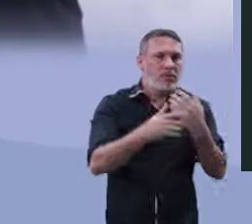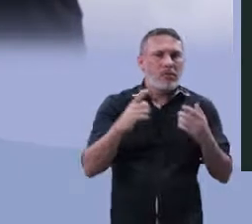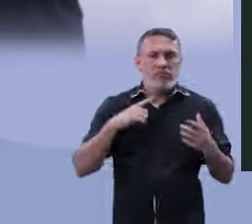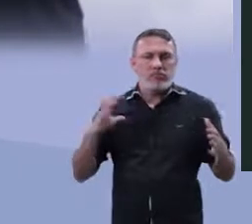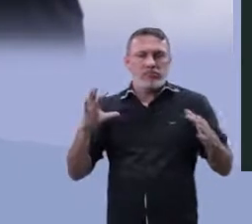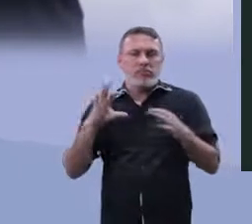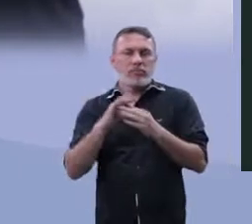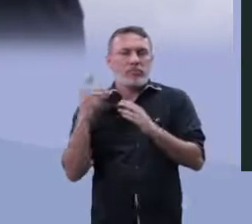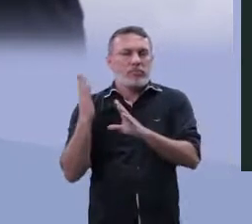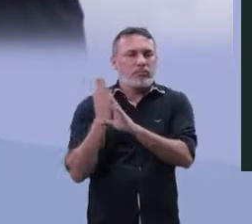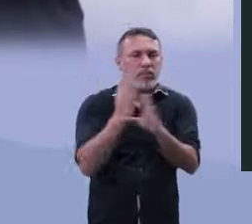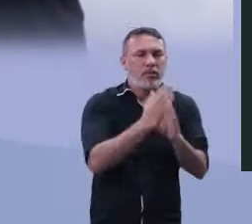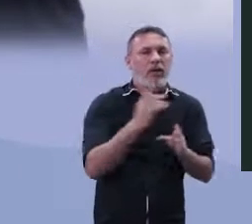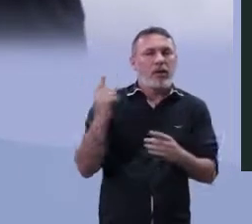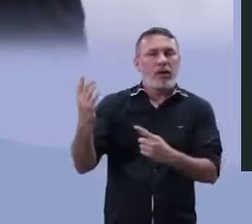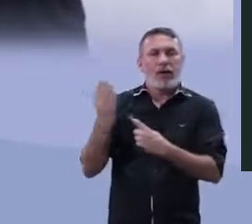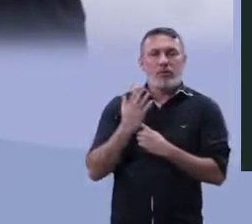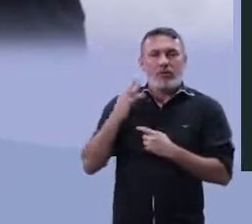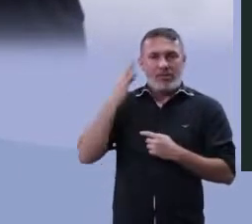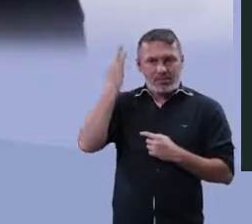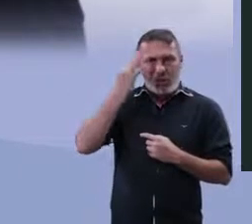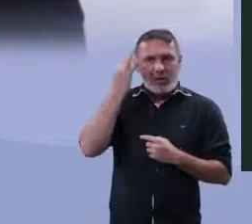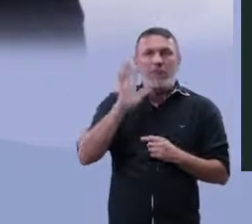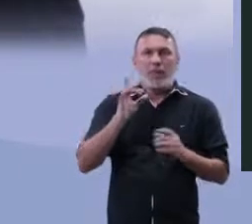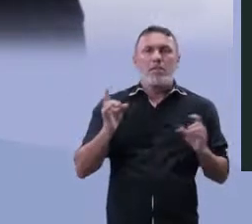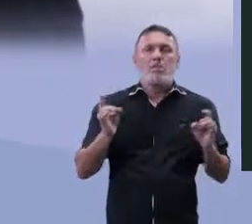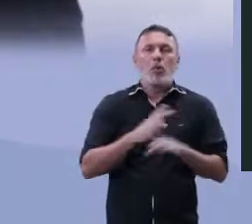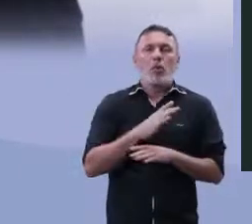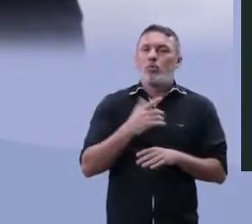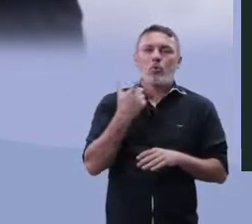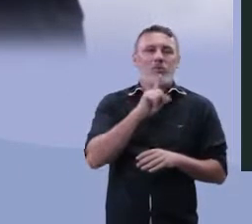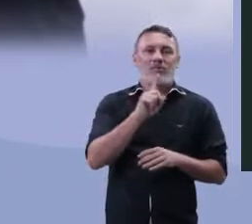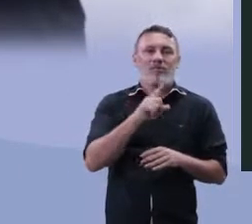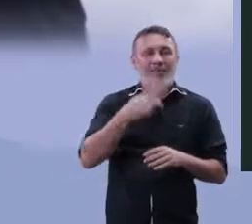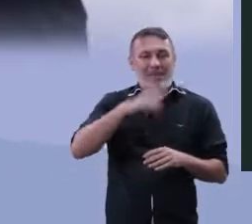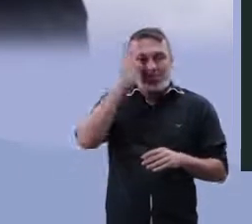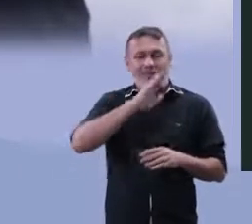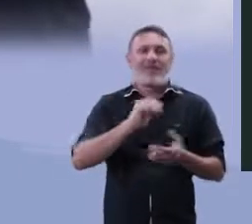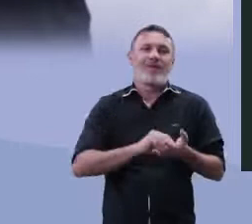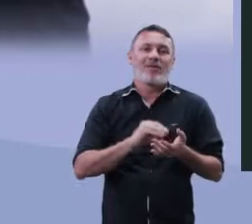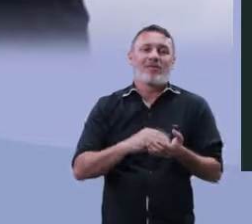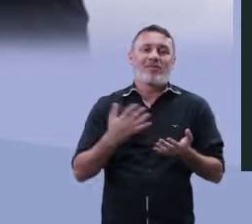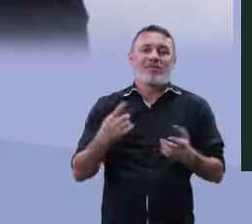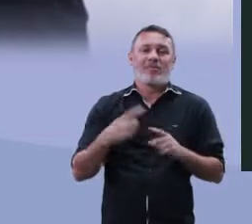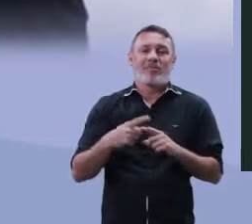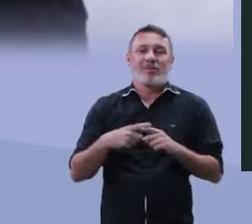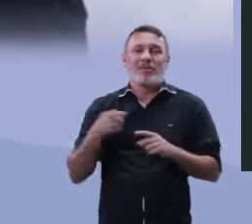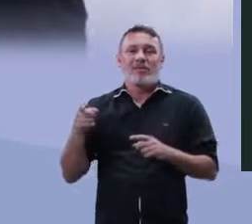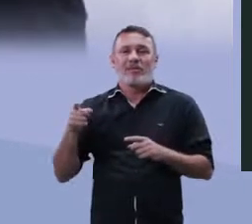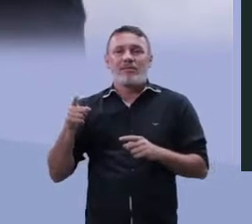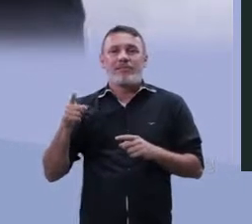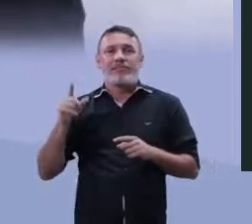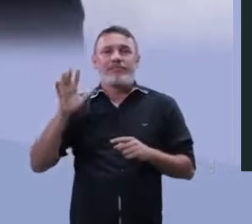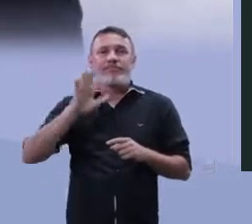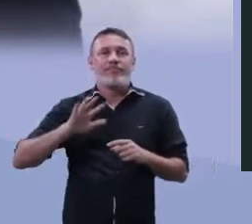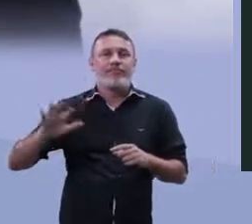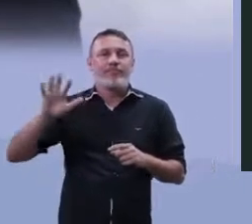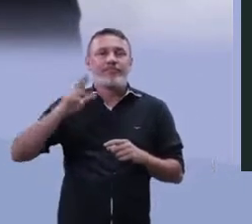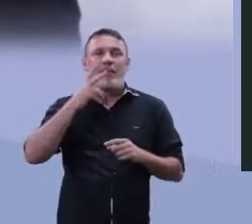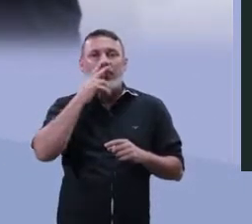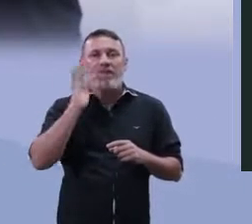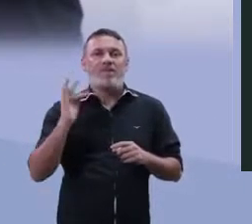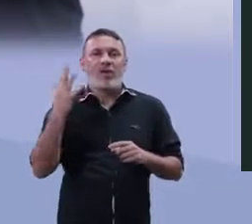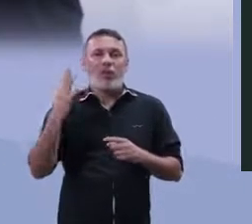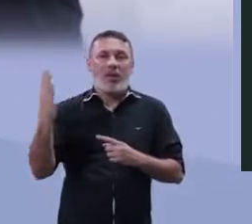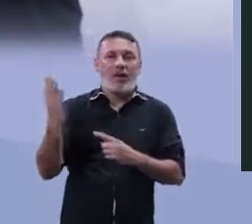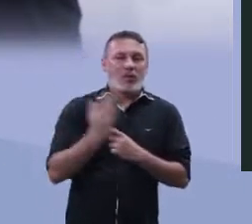ele identifica que esse aporte teórico não é o suficiente, por exemplo, para explicar a realidade brasileira. Por quê? Porque se transforma